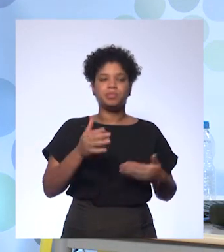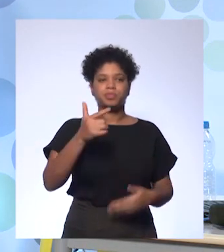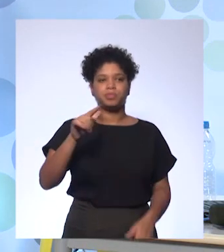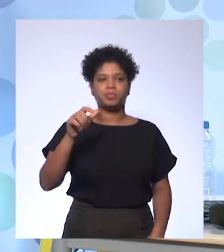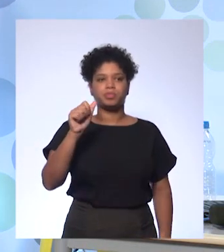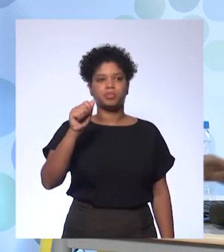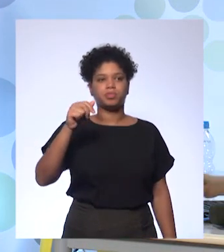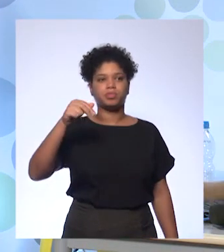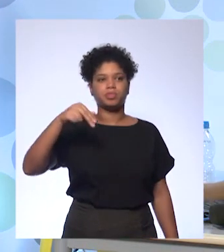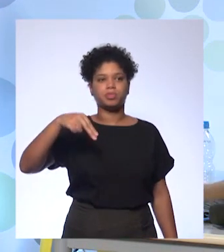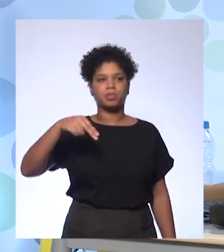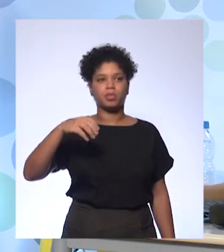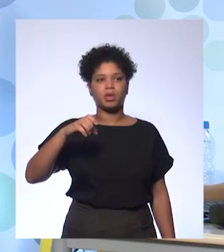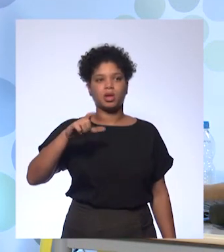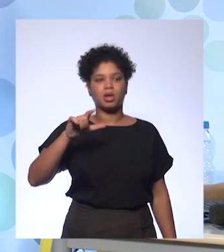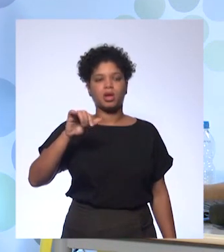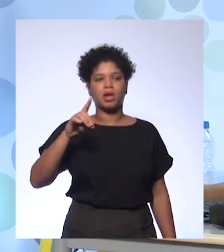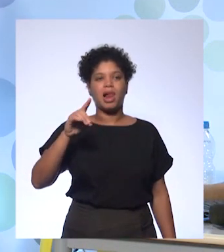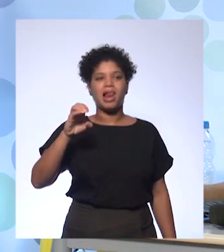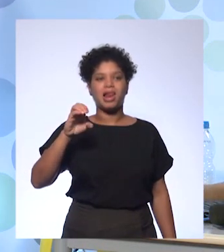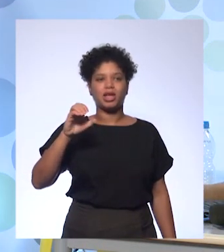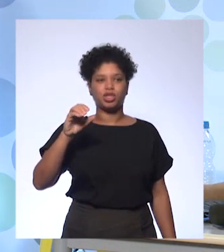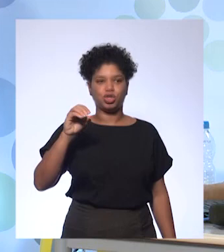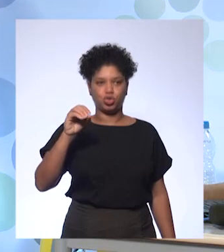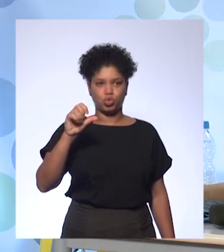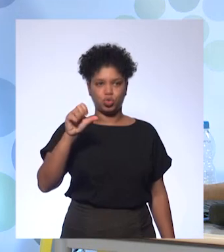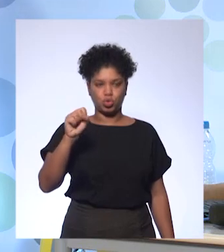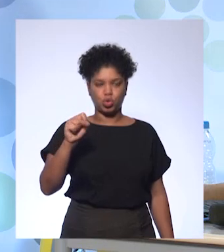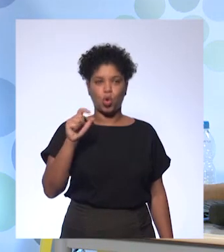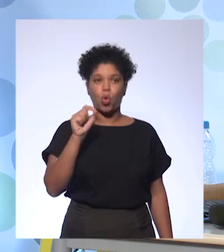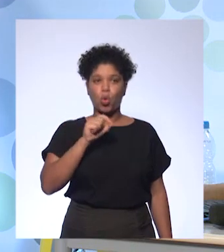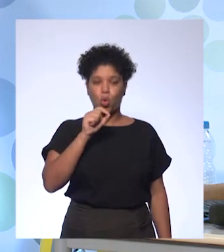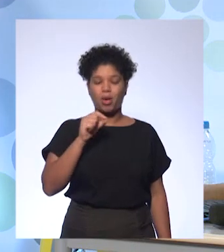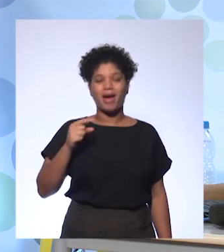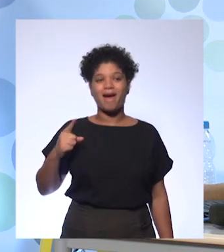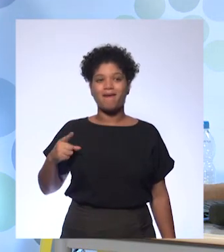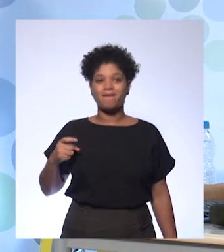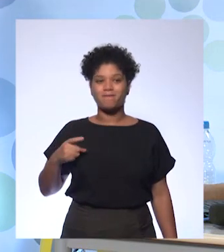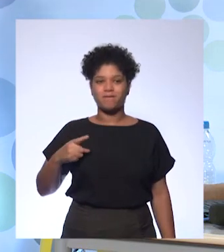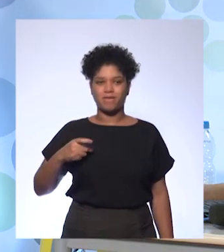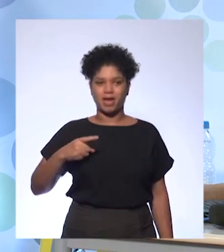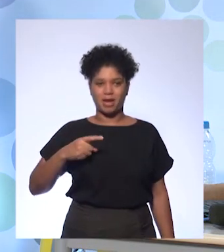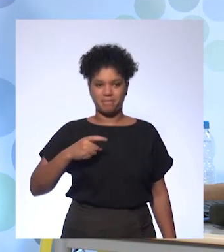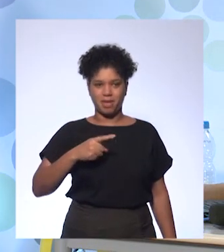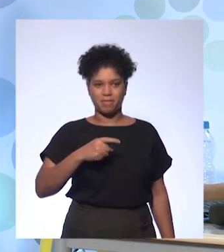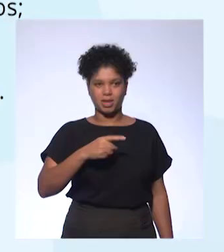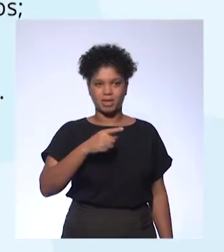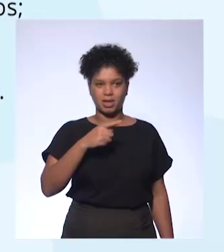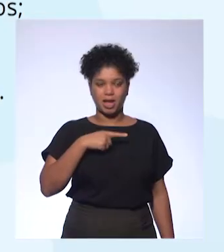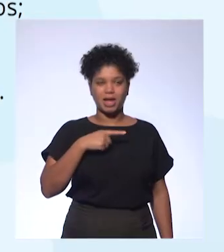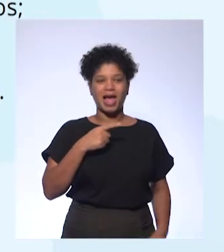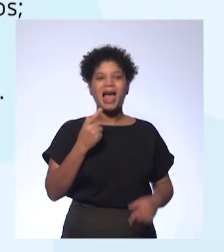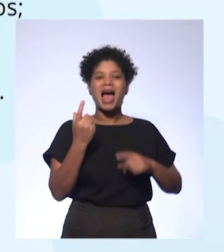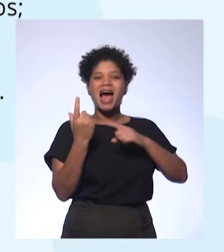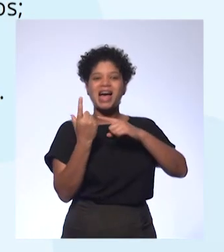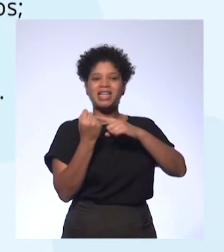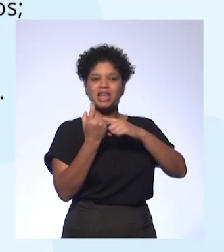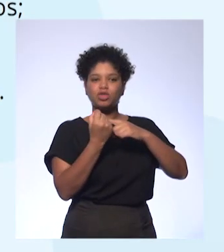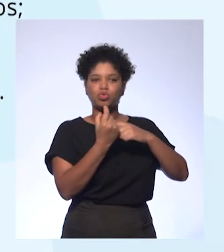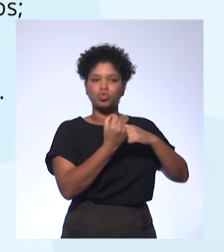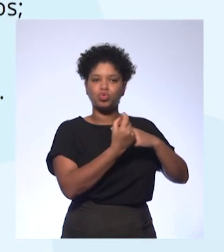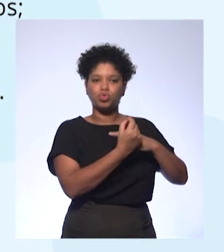anelídeos, né? Então, quando a gente fala anelídeos, são os vermes aí que possuem anéis, né?